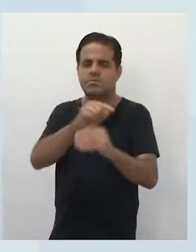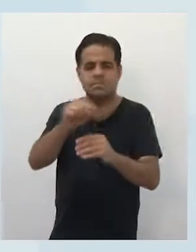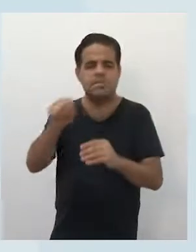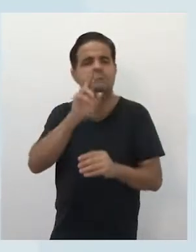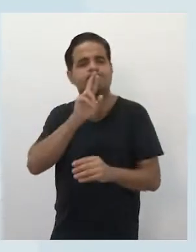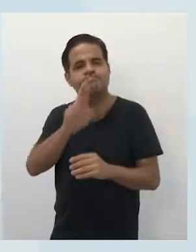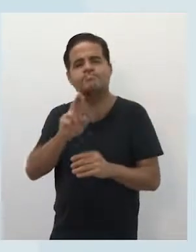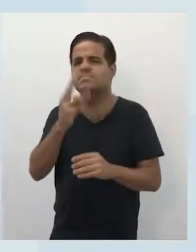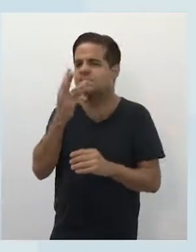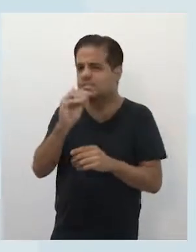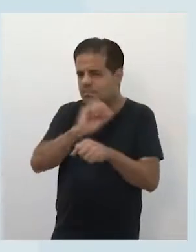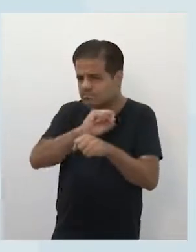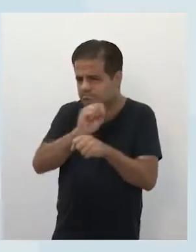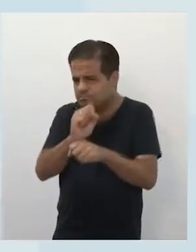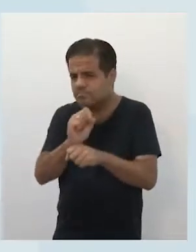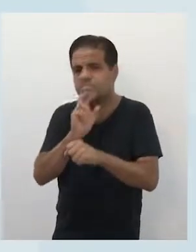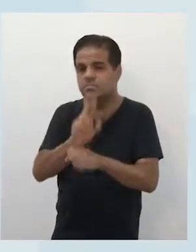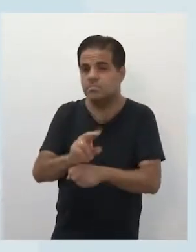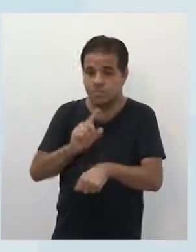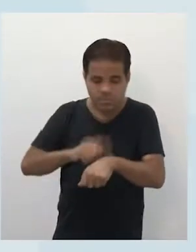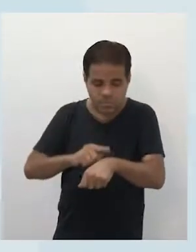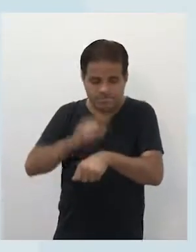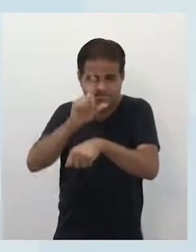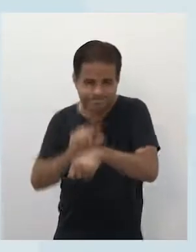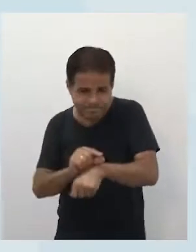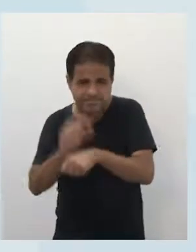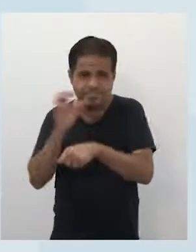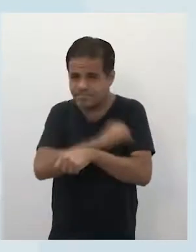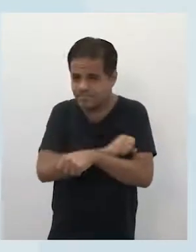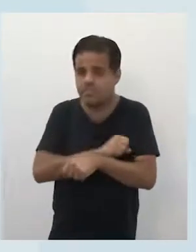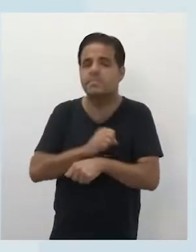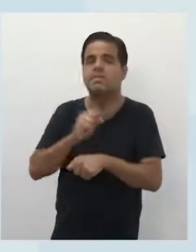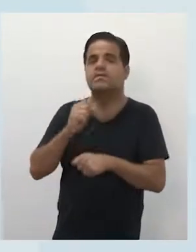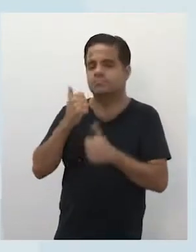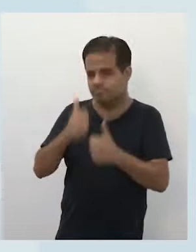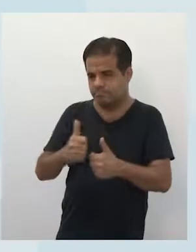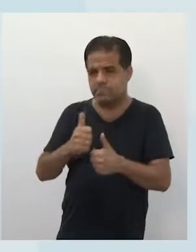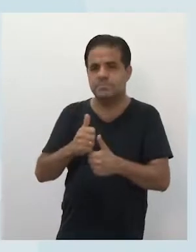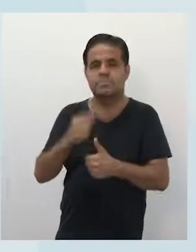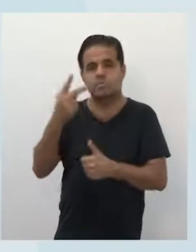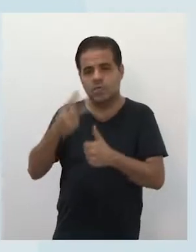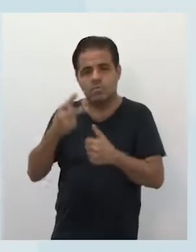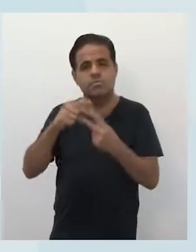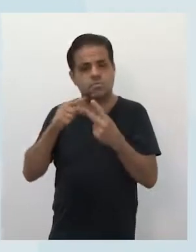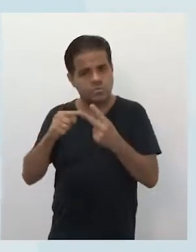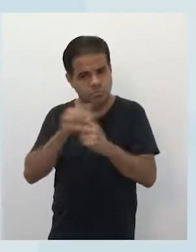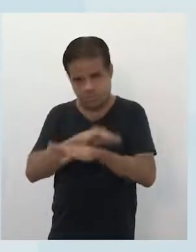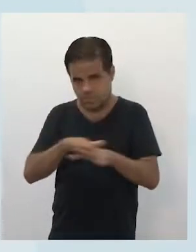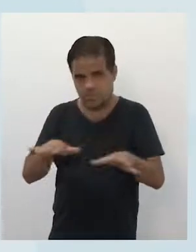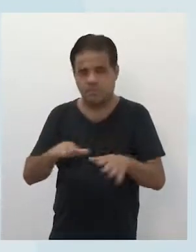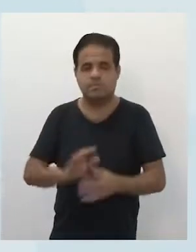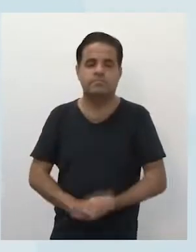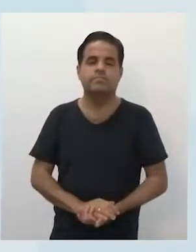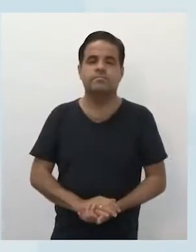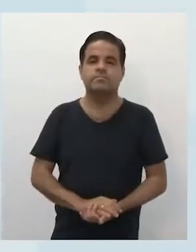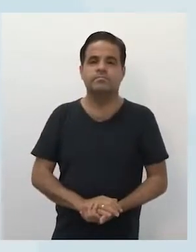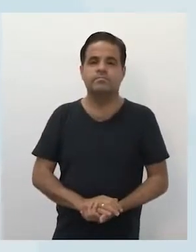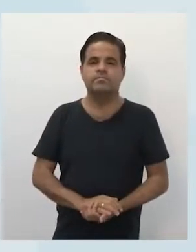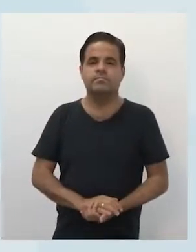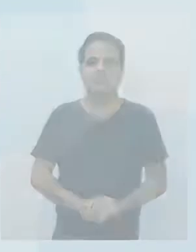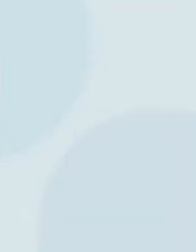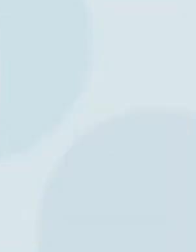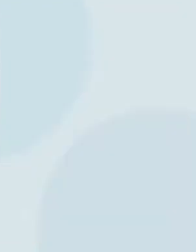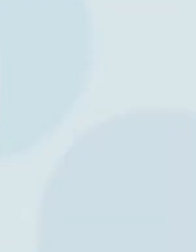vocês 30 segundinhos, tá? Que o nosso tempo está apertado para vocês responderem. Só as duas por enquanto.